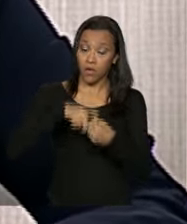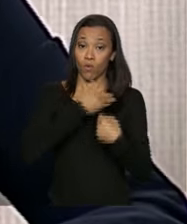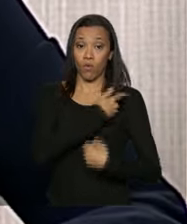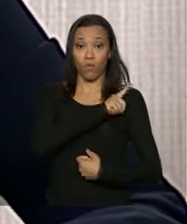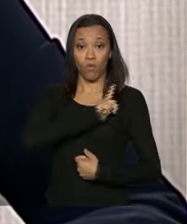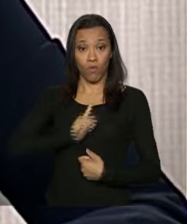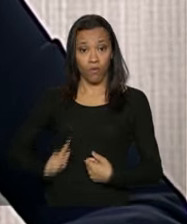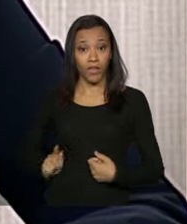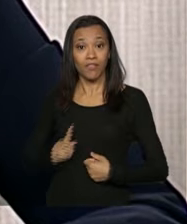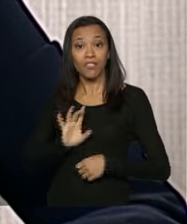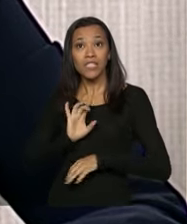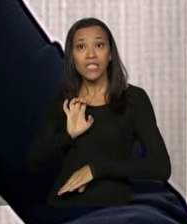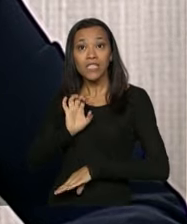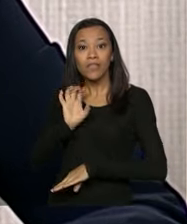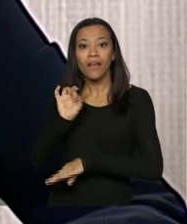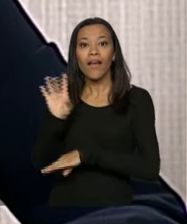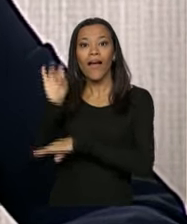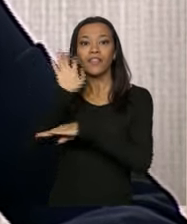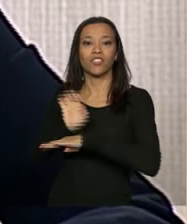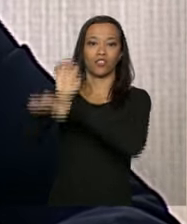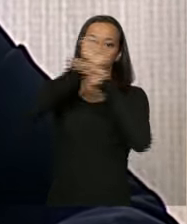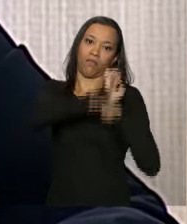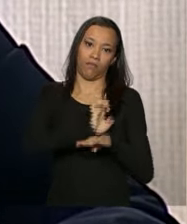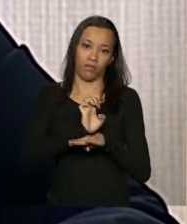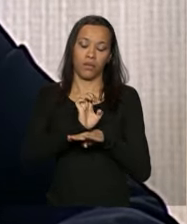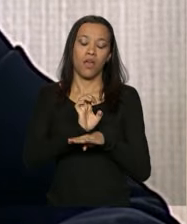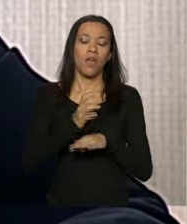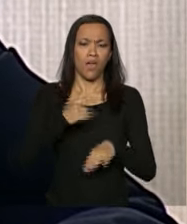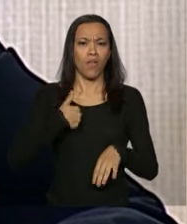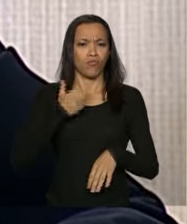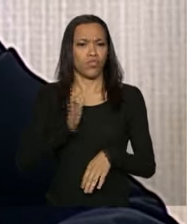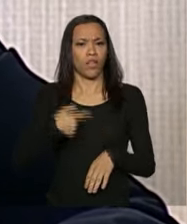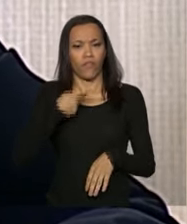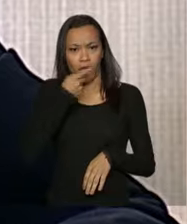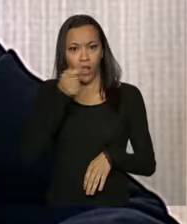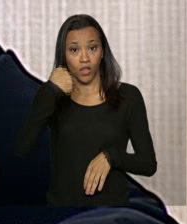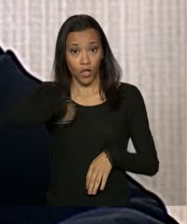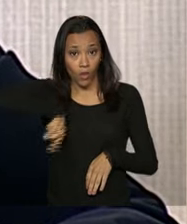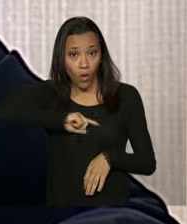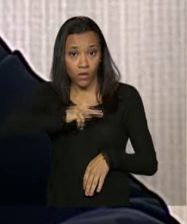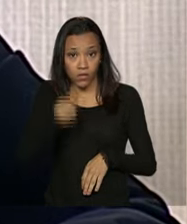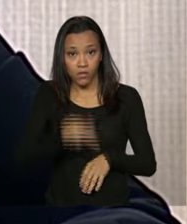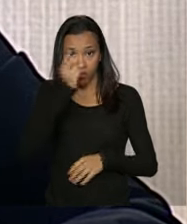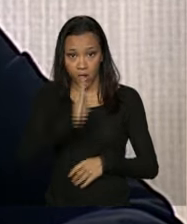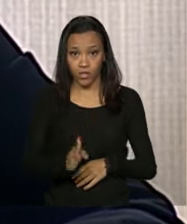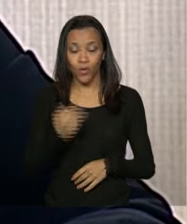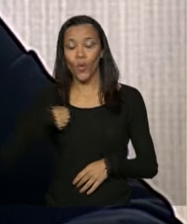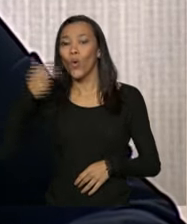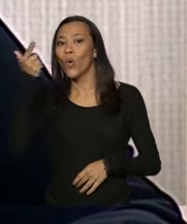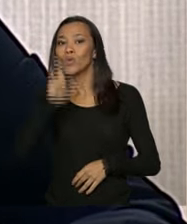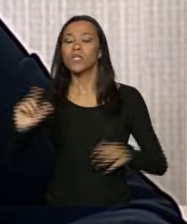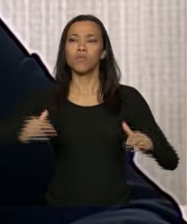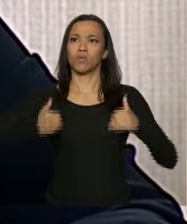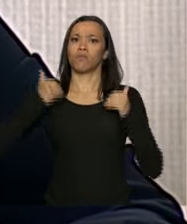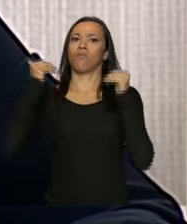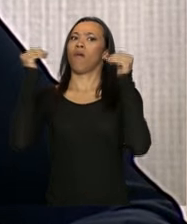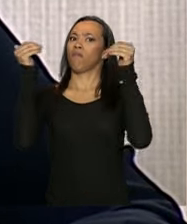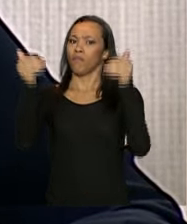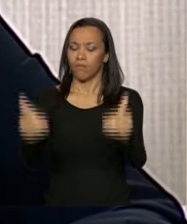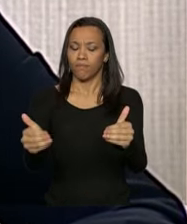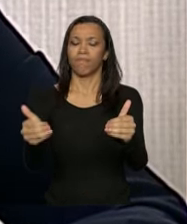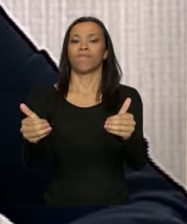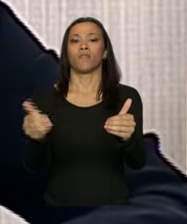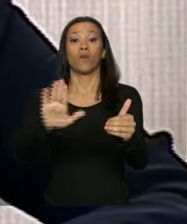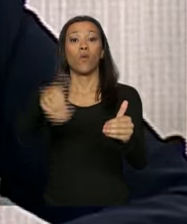né? Eu tenho afirmado que nós no Brasil nós conseguimos um avanço muito grande